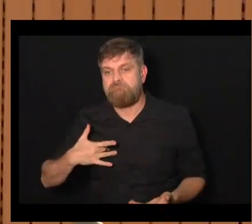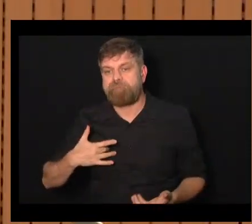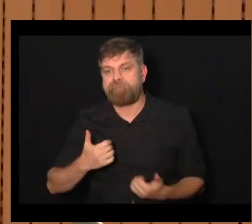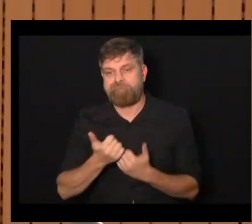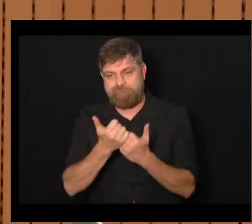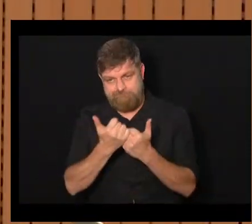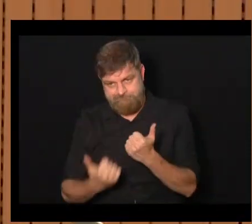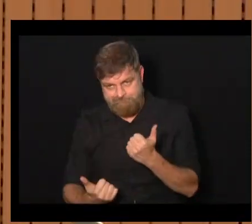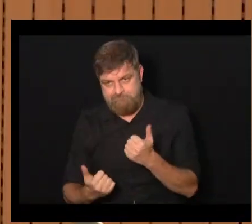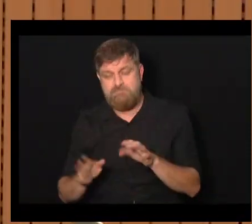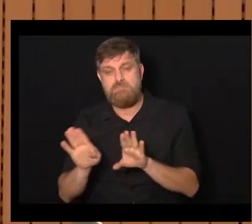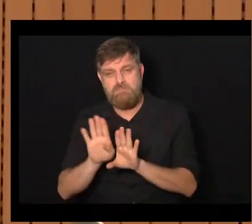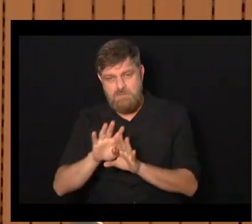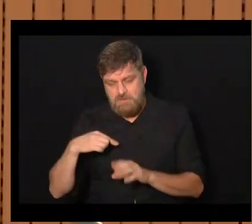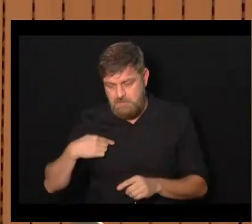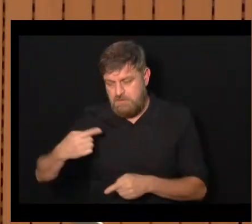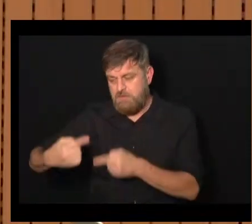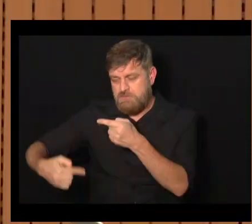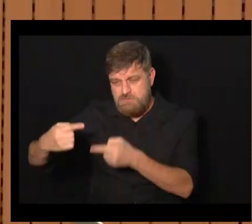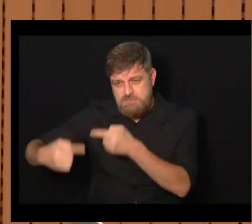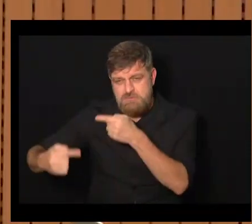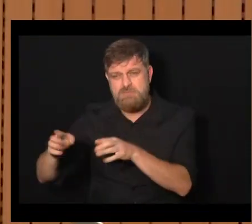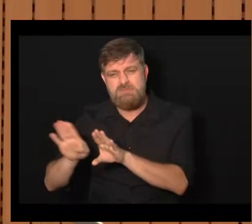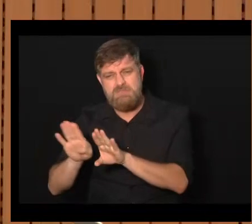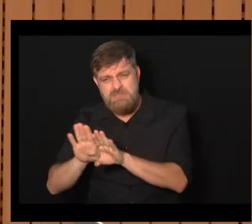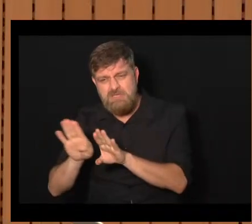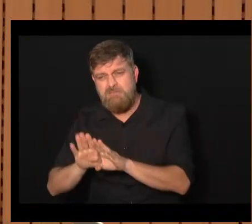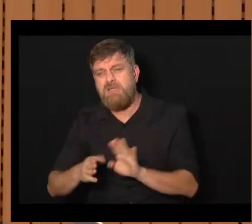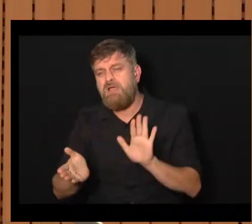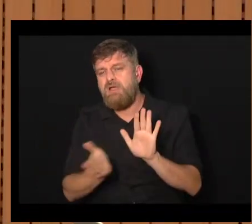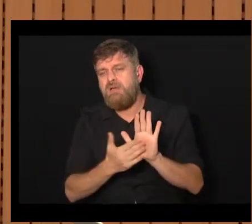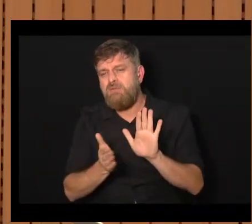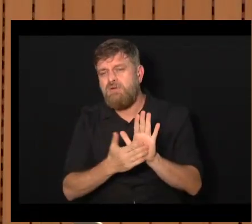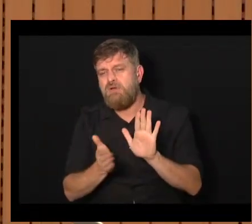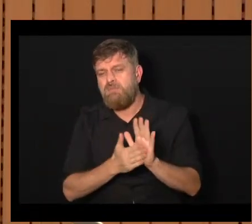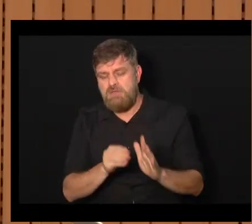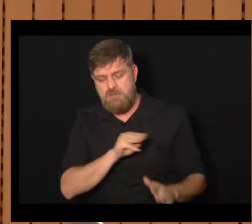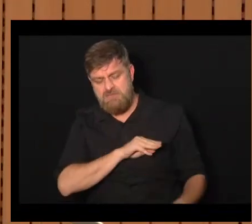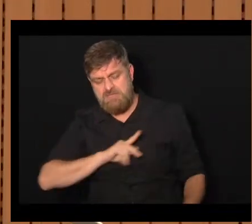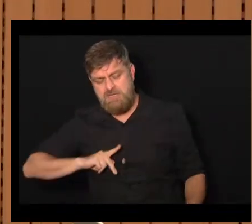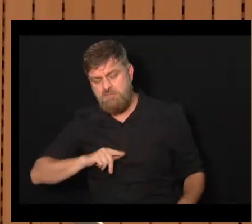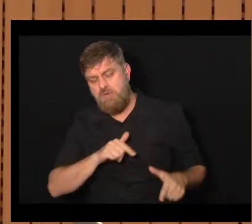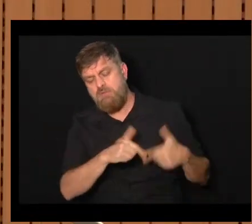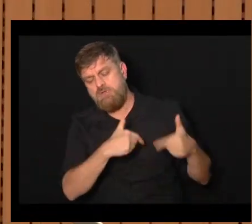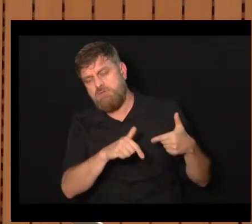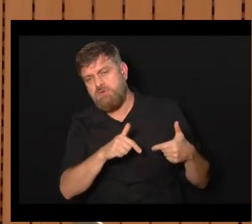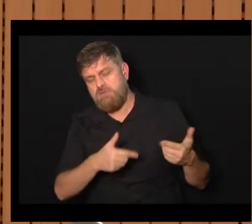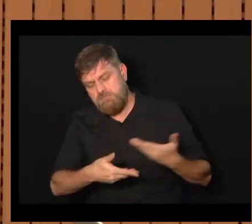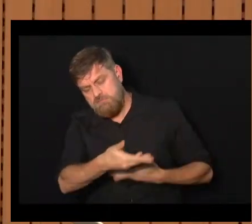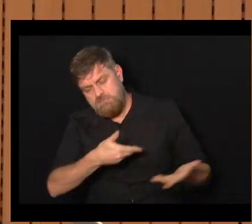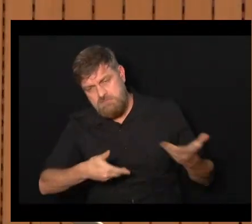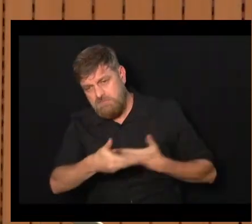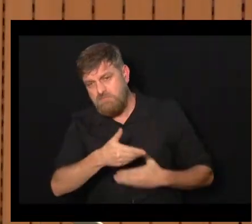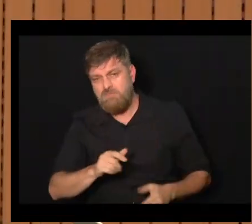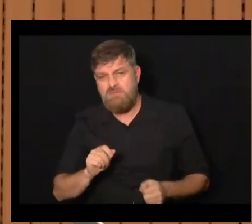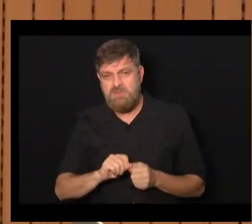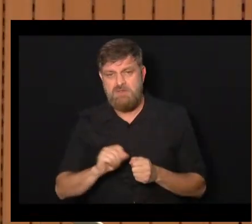discutimos, inclusive começamos a discutir uma proposta junto ao Ministério Público do Trabalho de fazermos